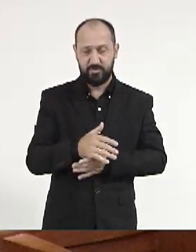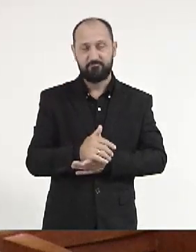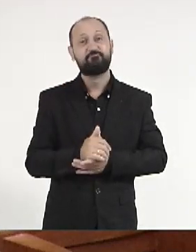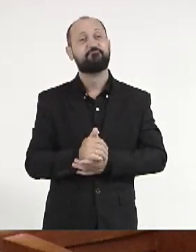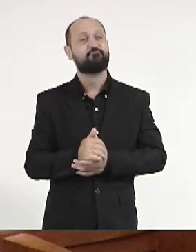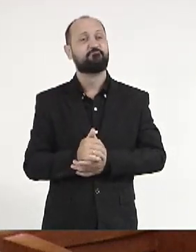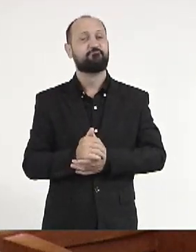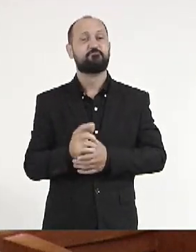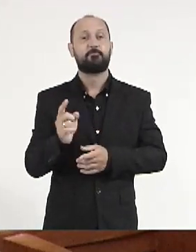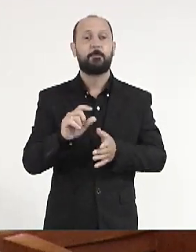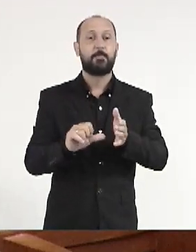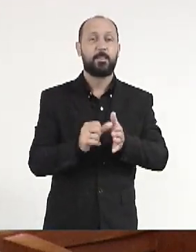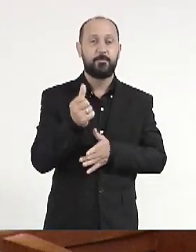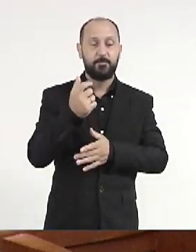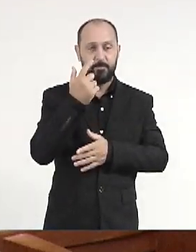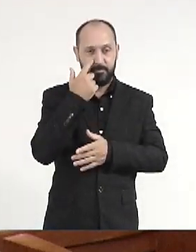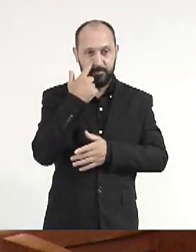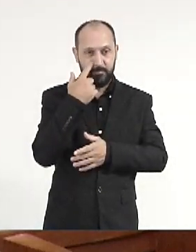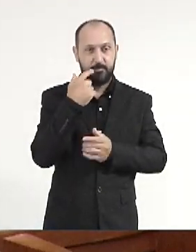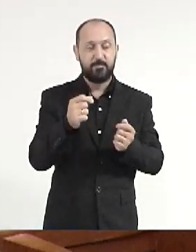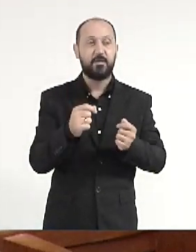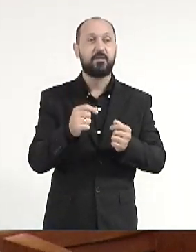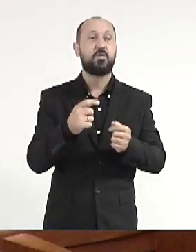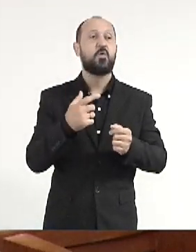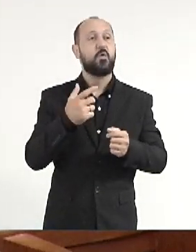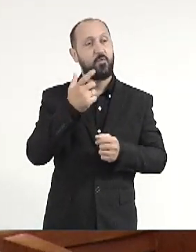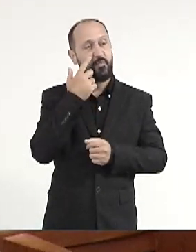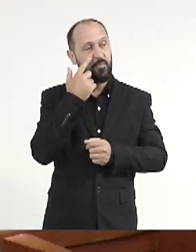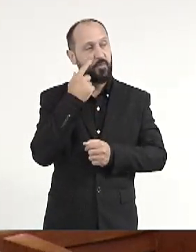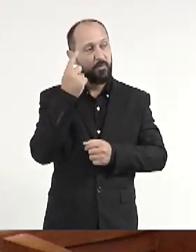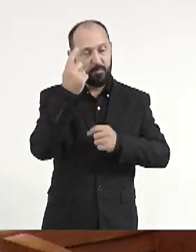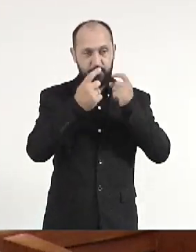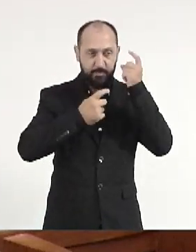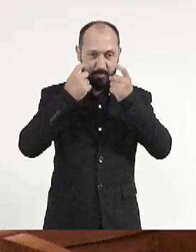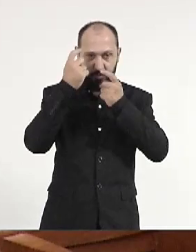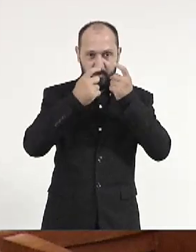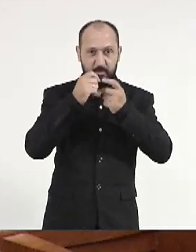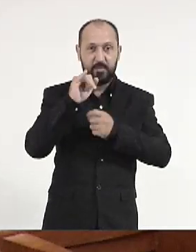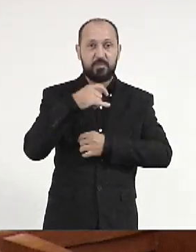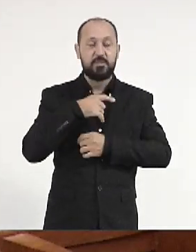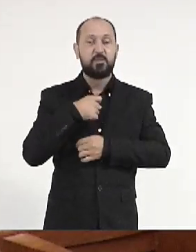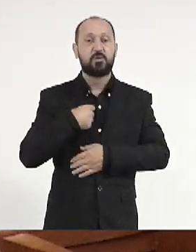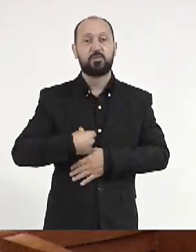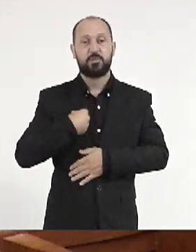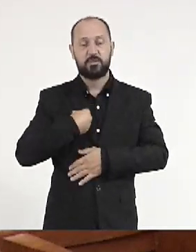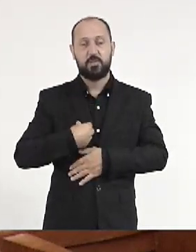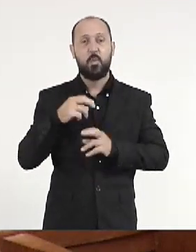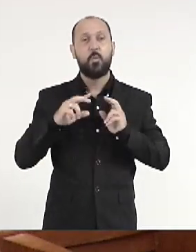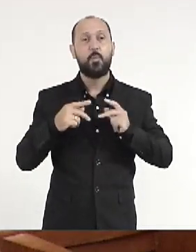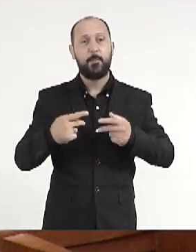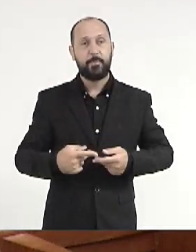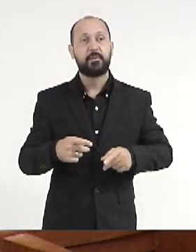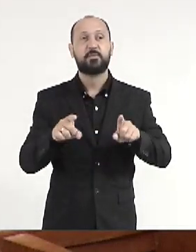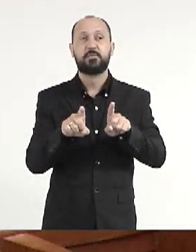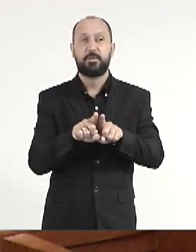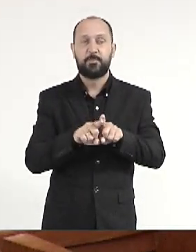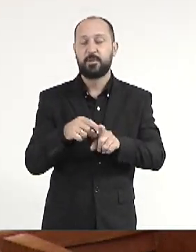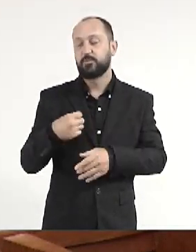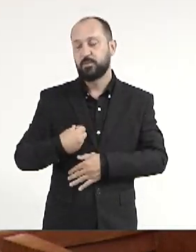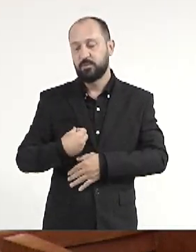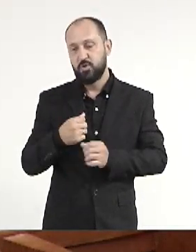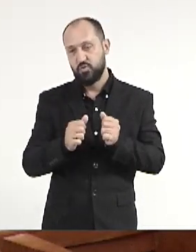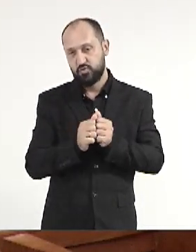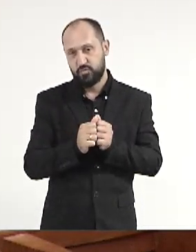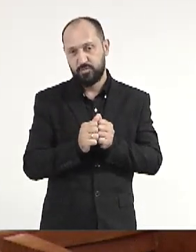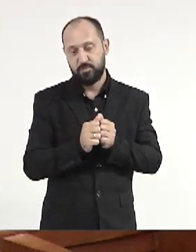e essa não é a primeira vez que eu visito um rio e escuto isso, me preocupa se a nossa existência humana também não está em risco,